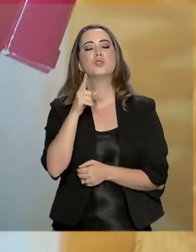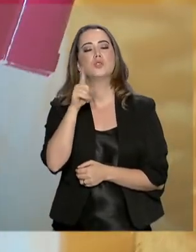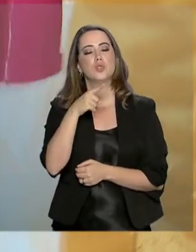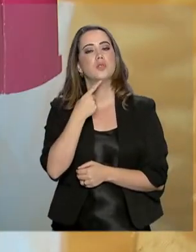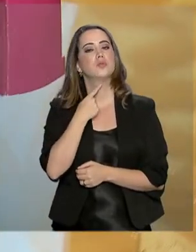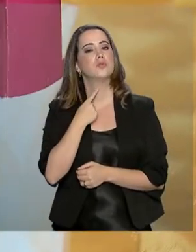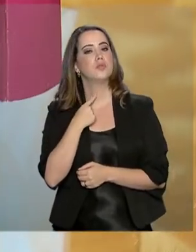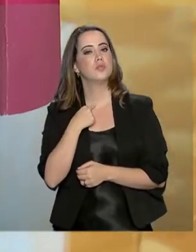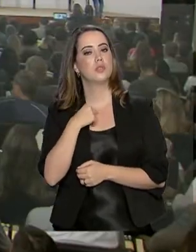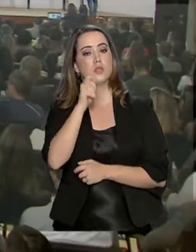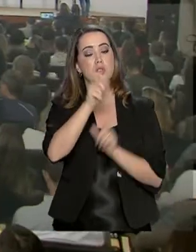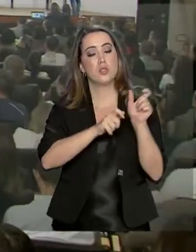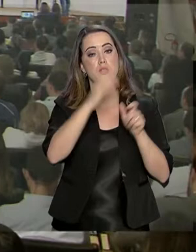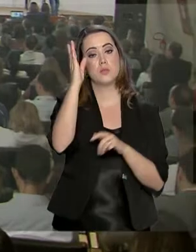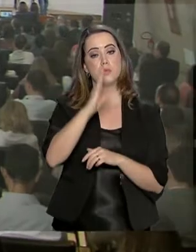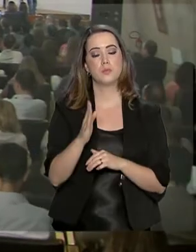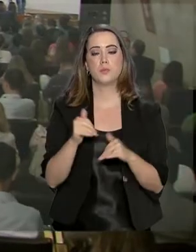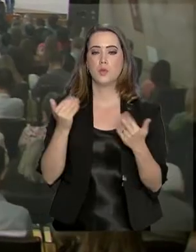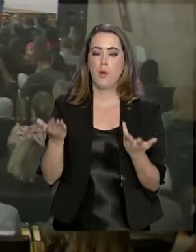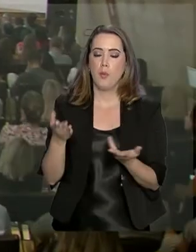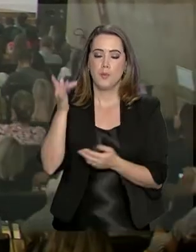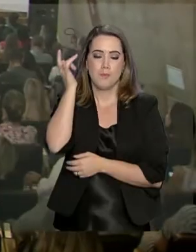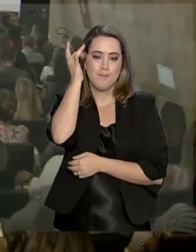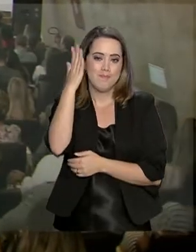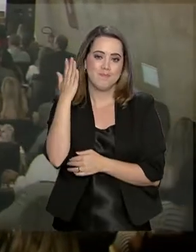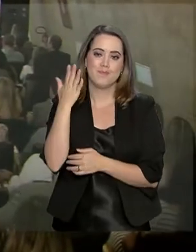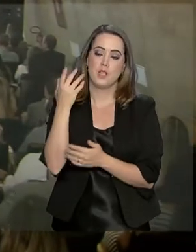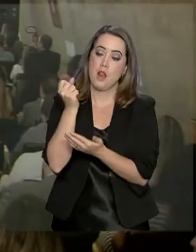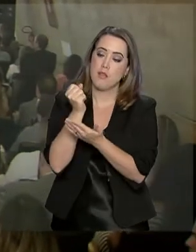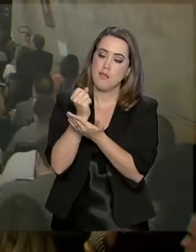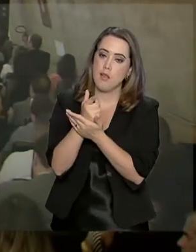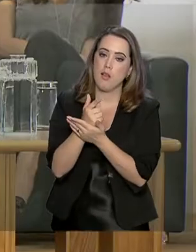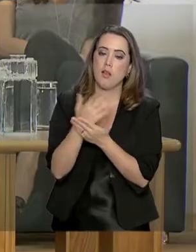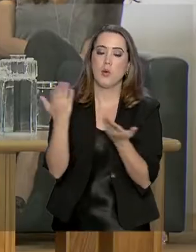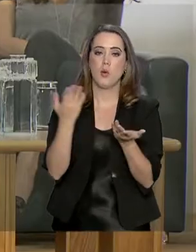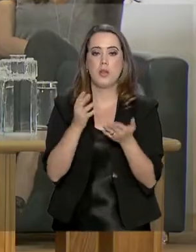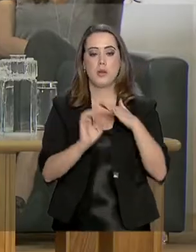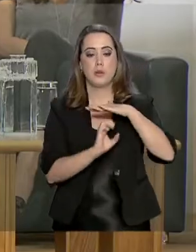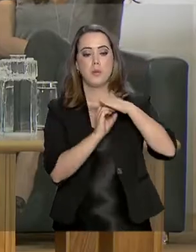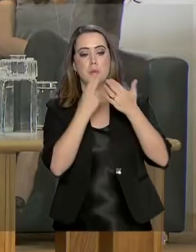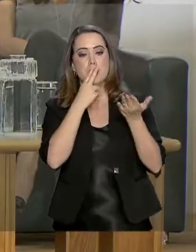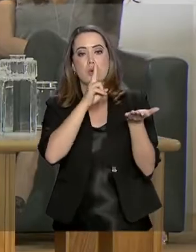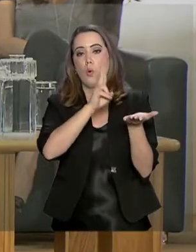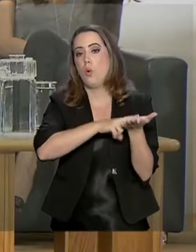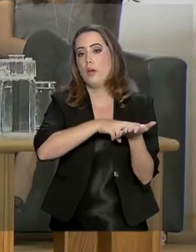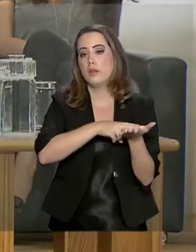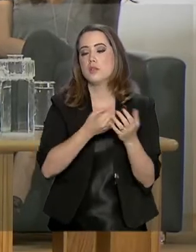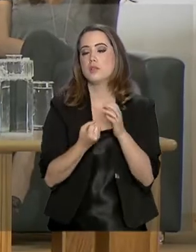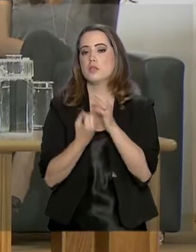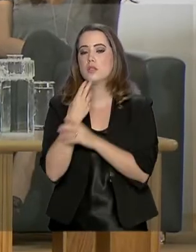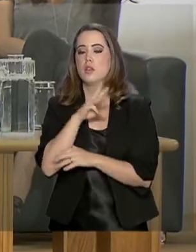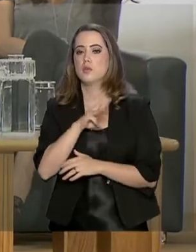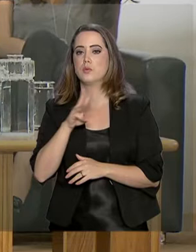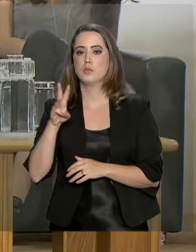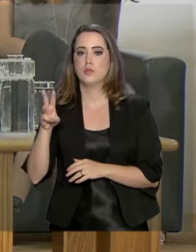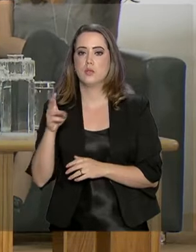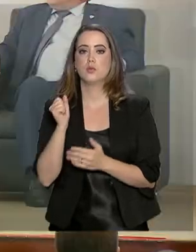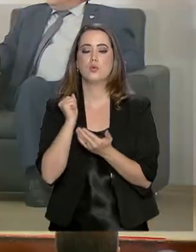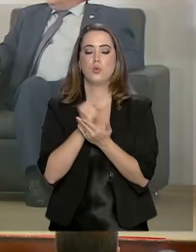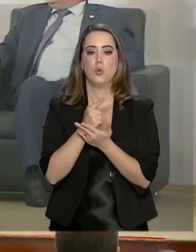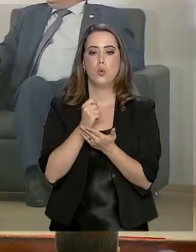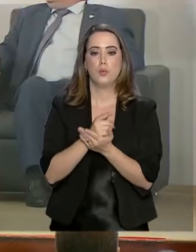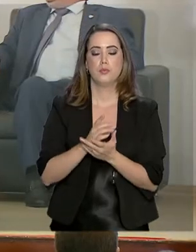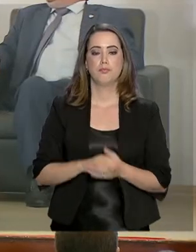consumidores brasileiros. E para facilitar esse acesso, os Correios criaram uma plataforma virtual de compras.